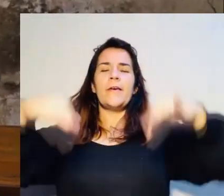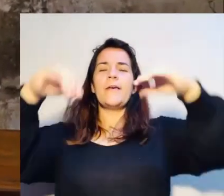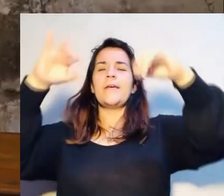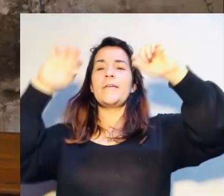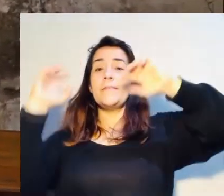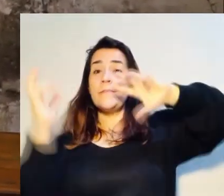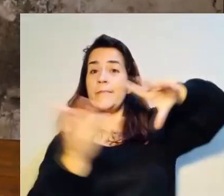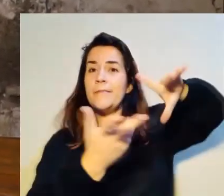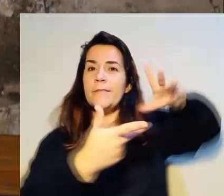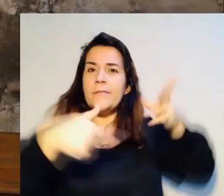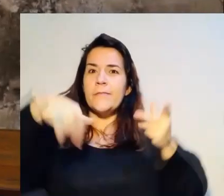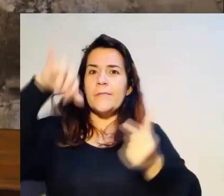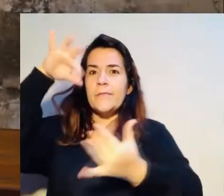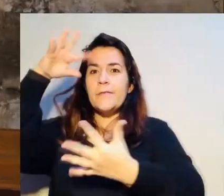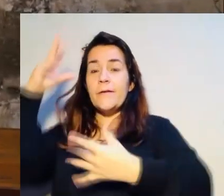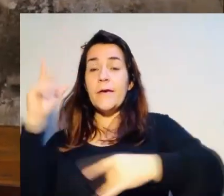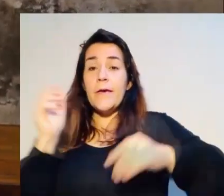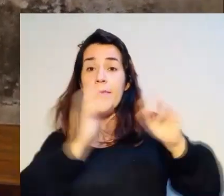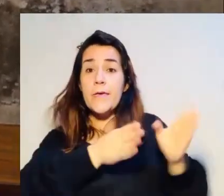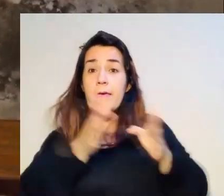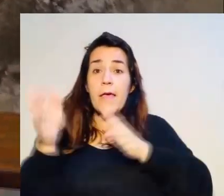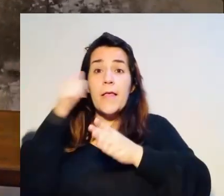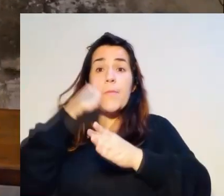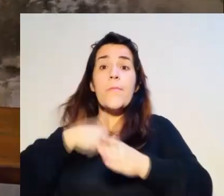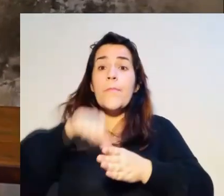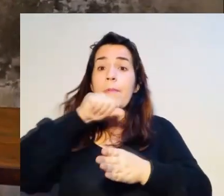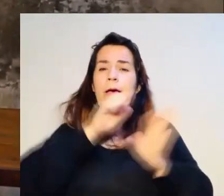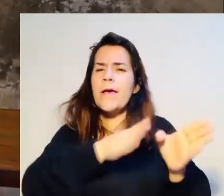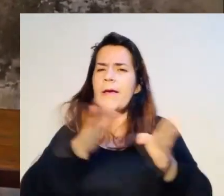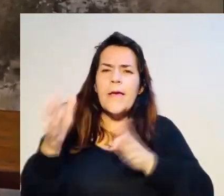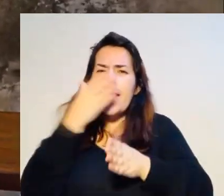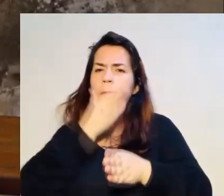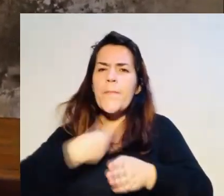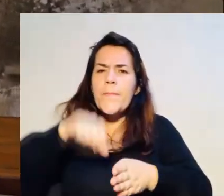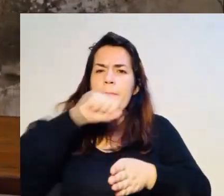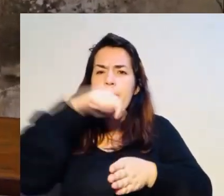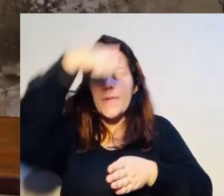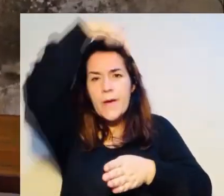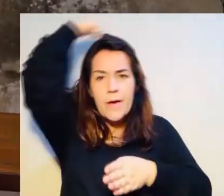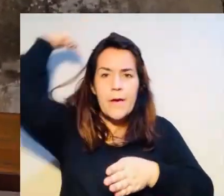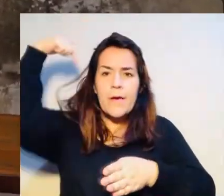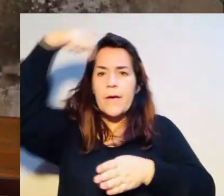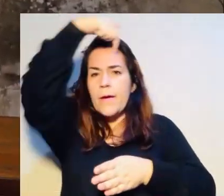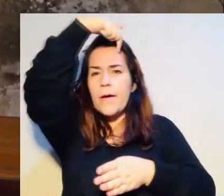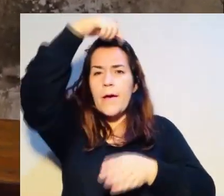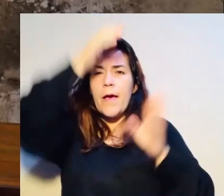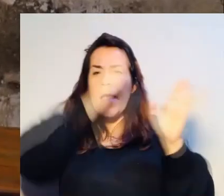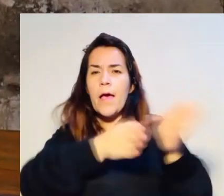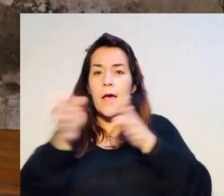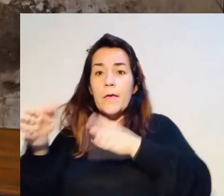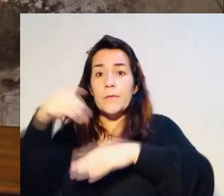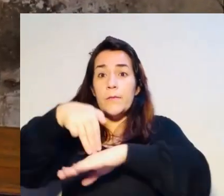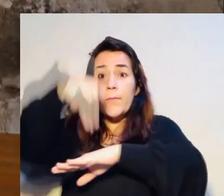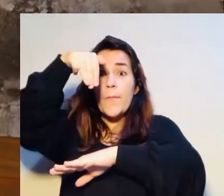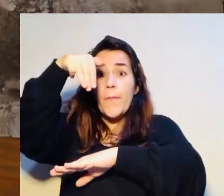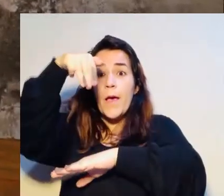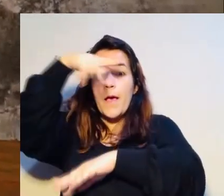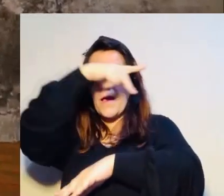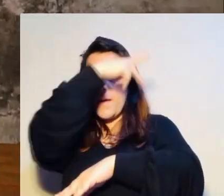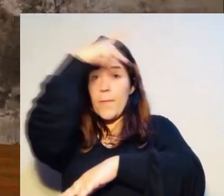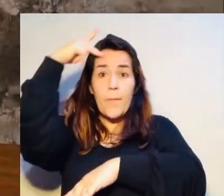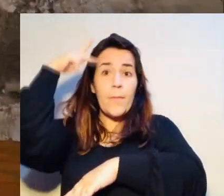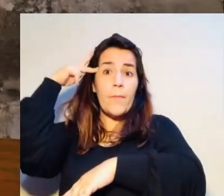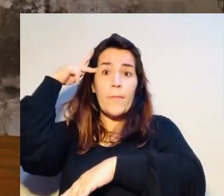essa magia. E cada mãe, cada pai de santo, cada mestre popular, a